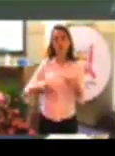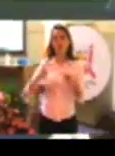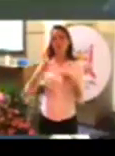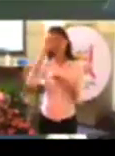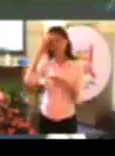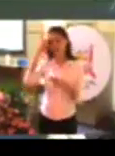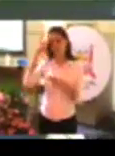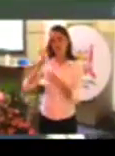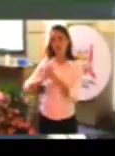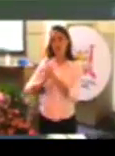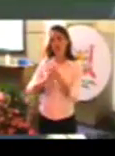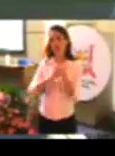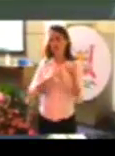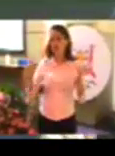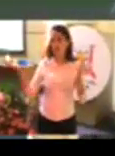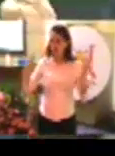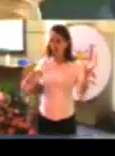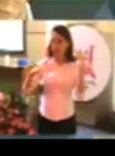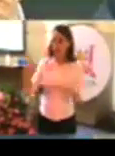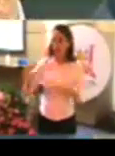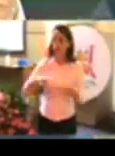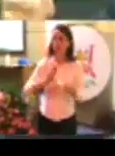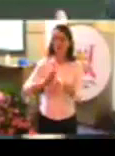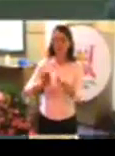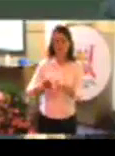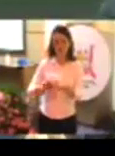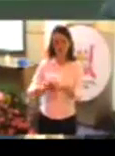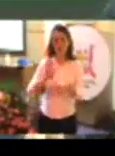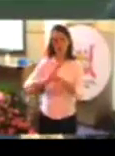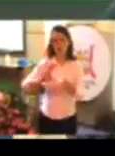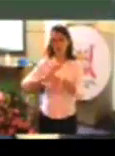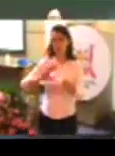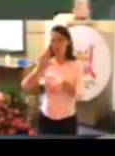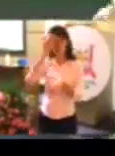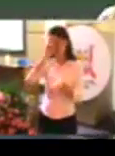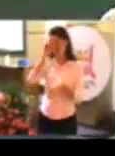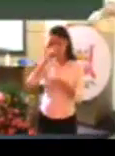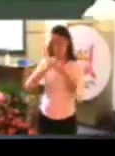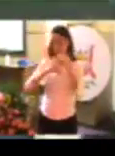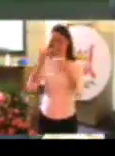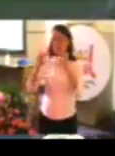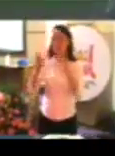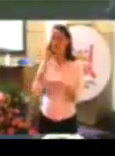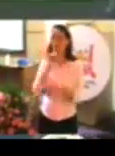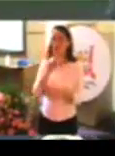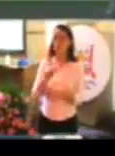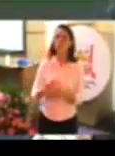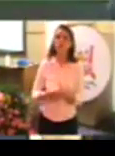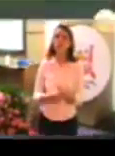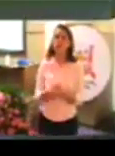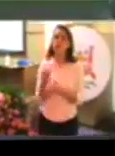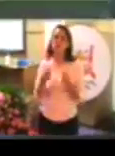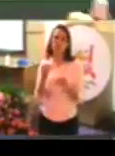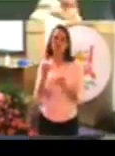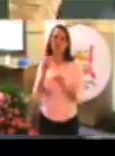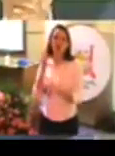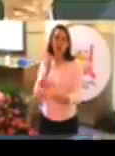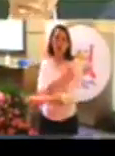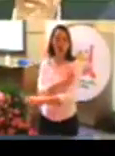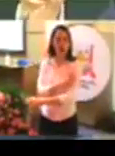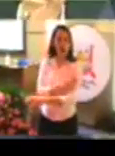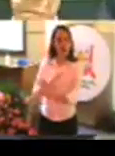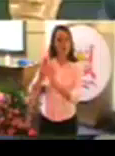Municipal os cidadãos. Os cidadãos representados pelos estudantes,